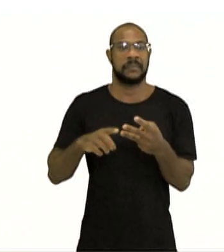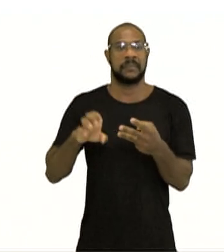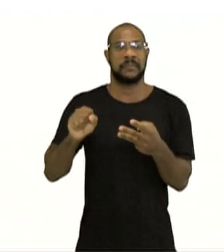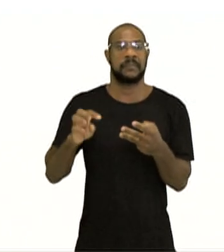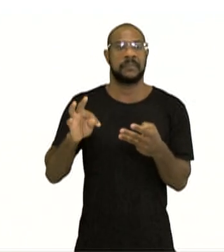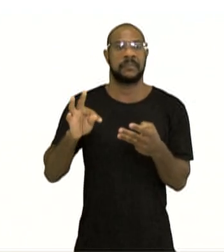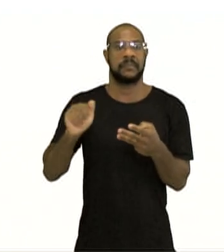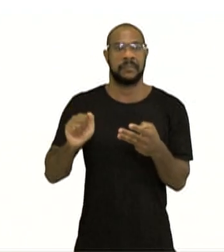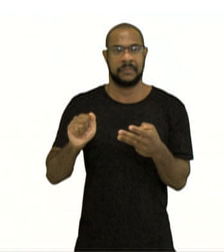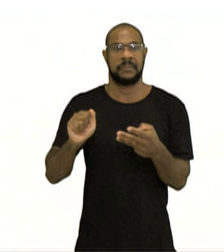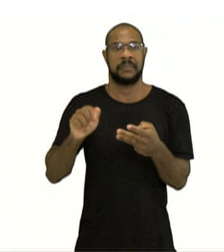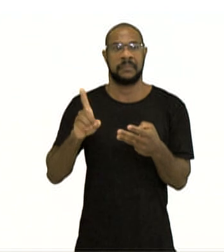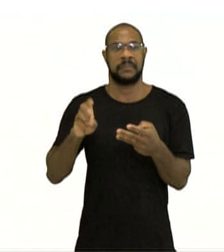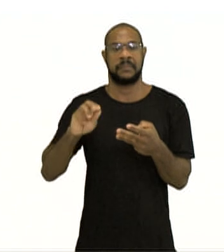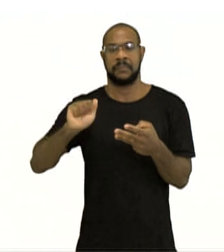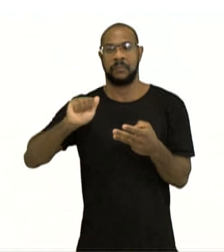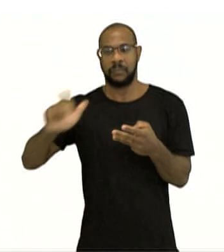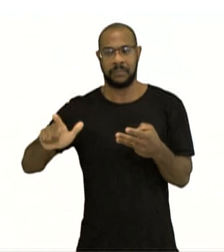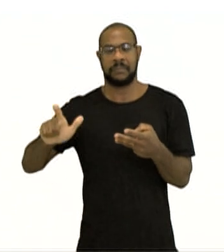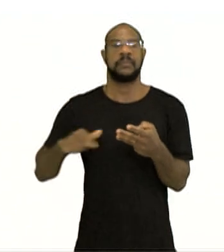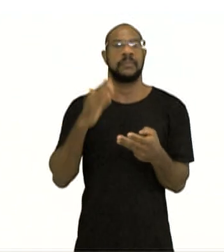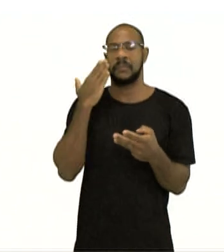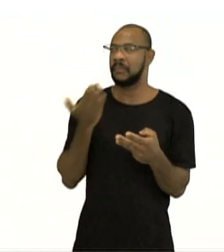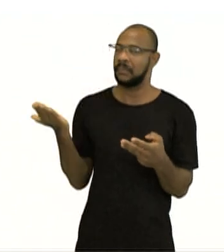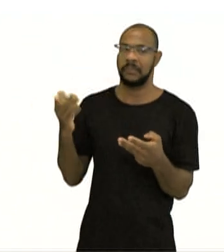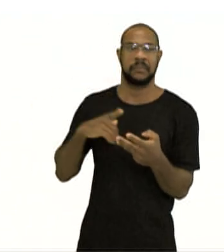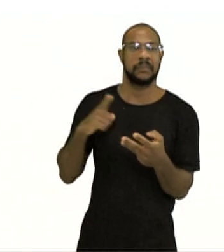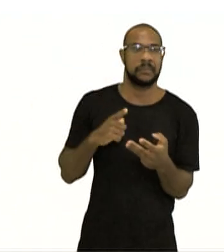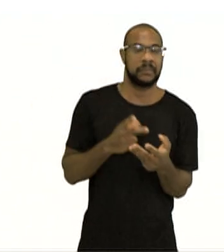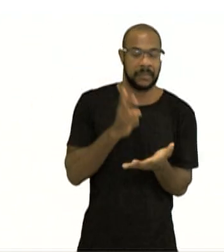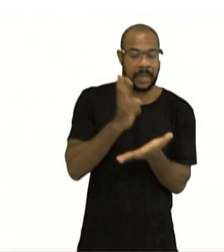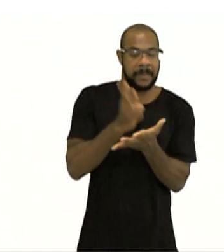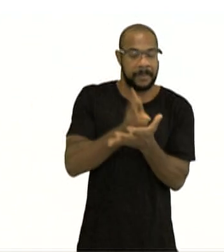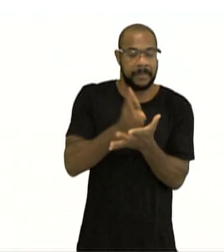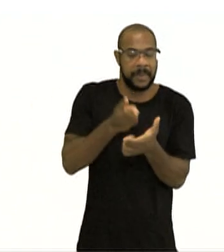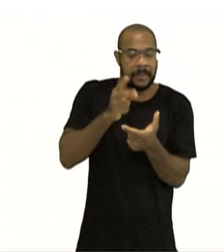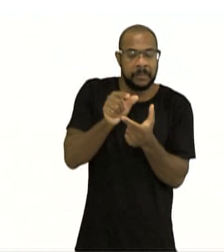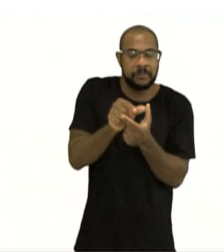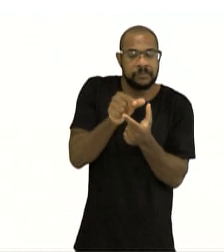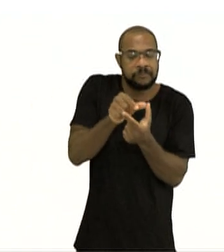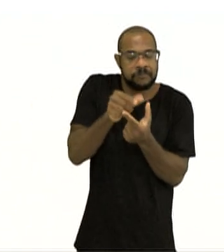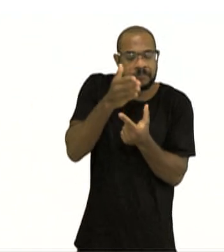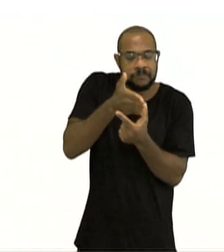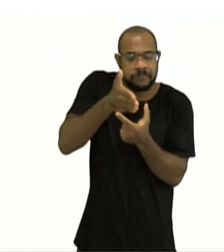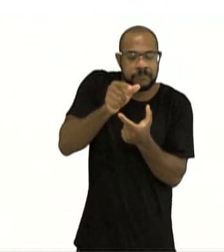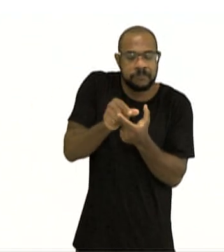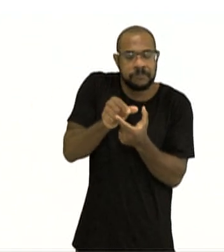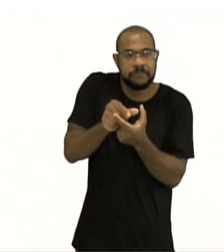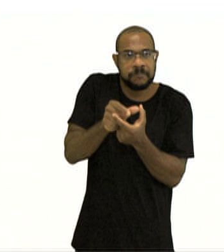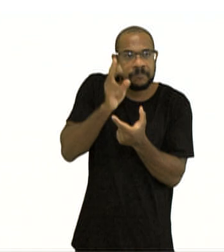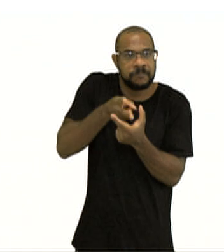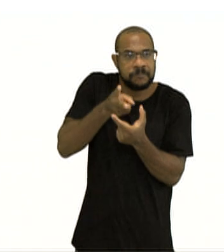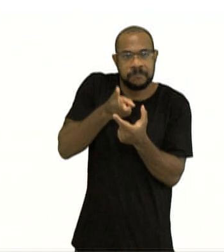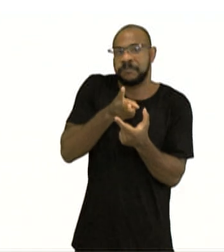a alternativa pede o quê? Que tem a mesma sílaba tônica. A mesma sílaba tônica está aqui, ó, por primeiro.